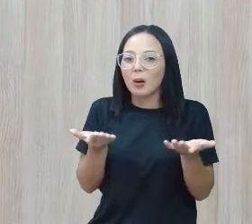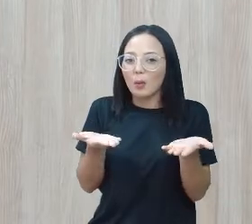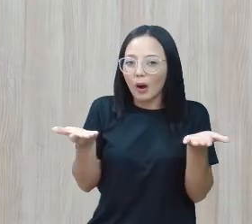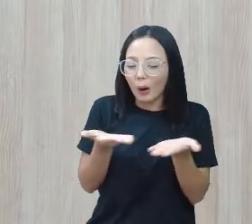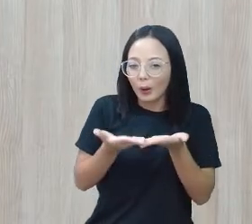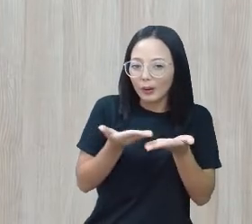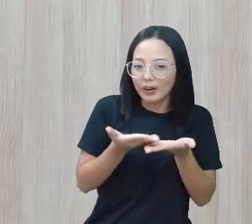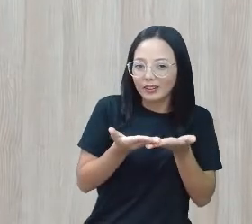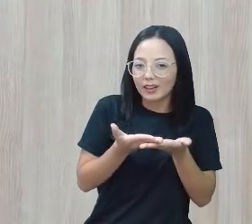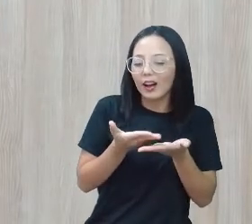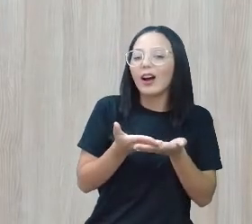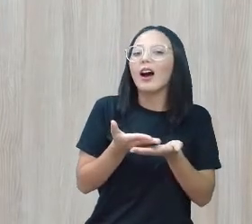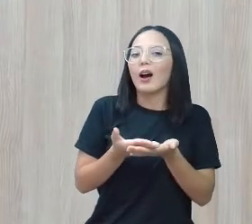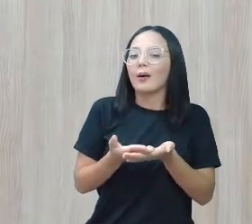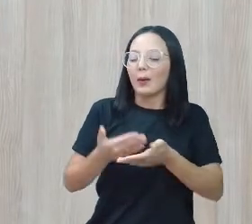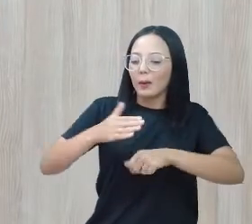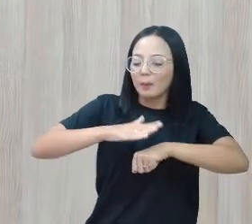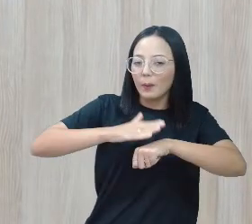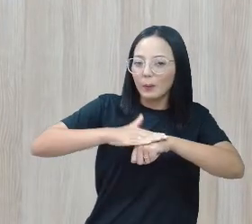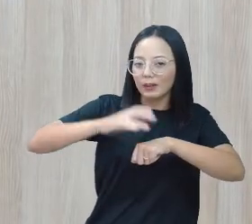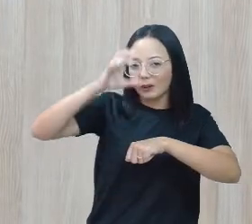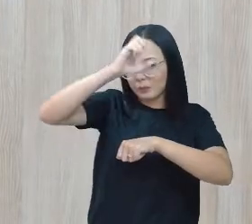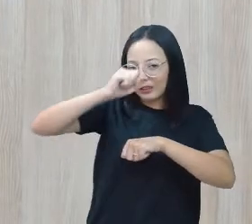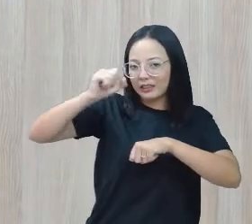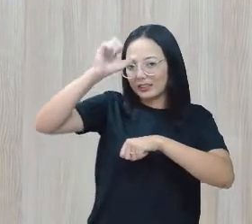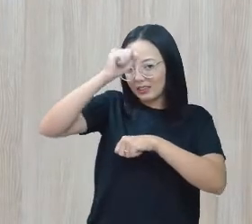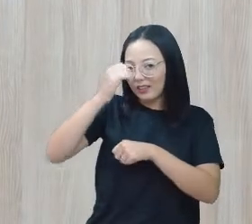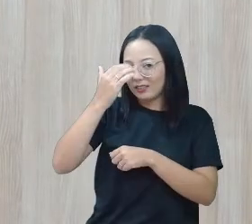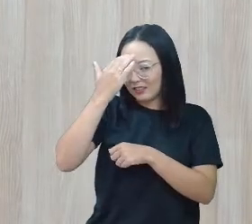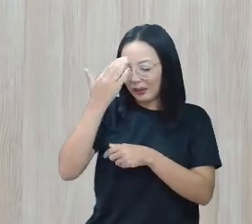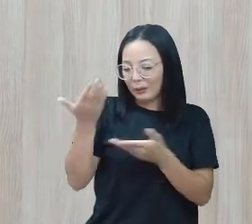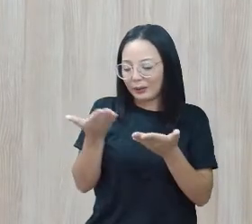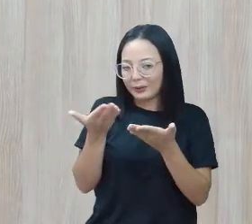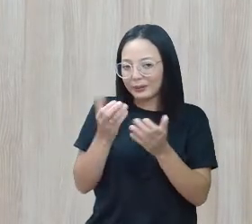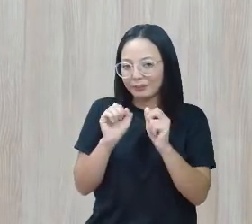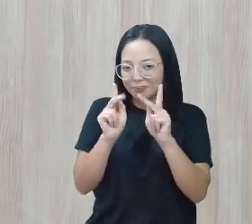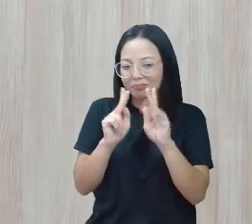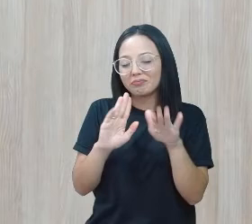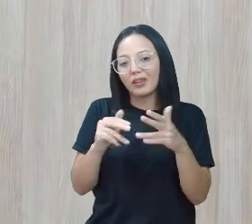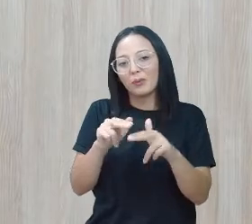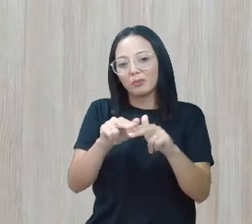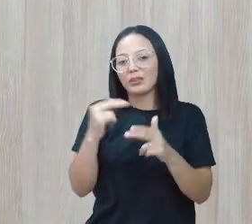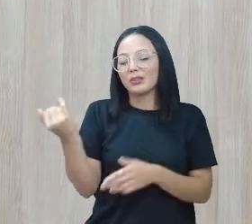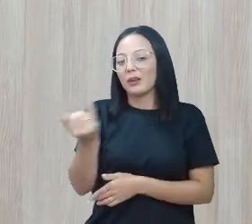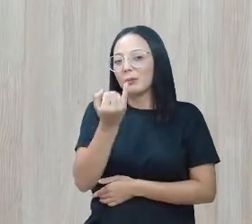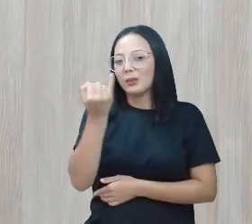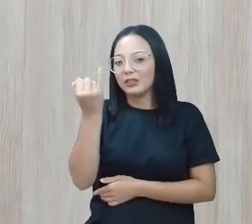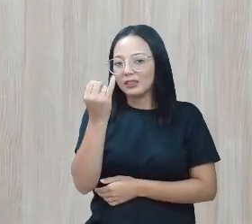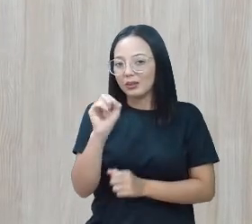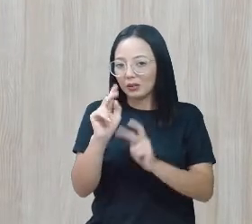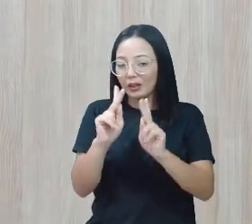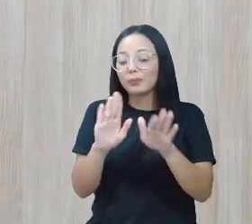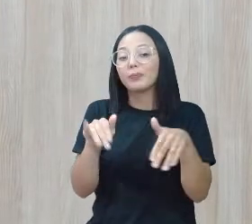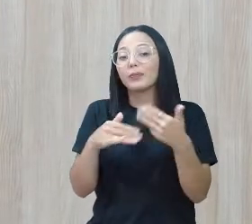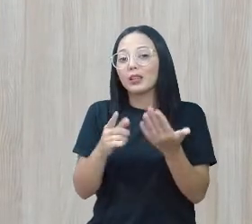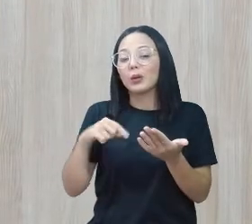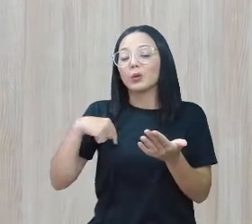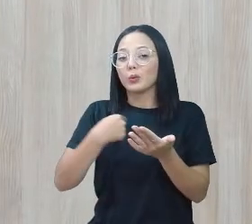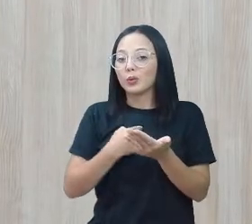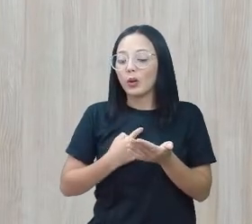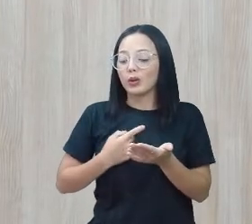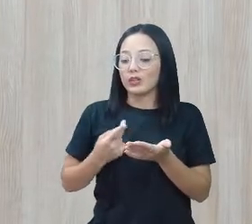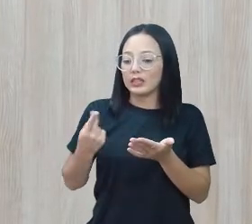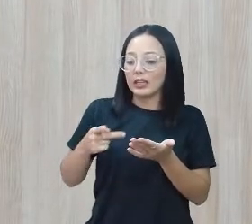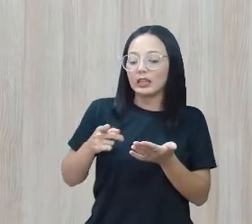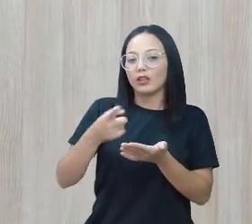essa aula, não é? Esse momento de aprendizado no ar. Então isso é muito importante. Então estamos aqui, vocês